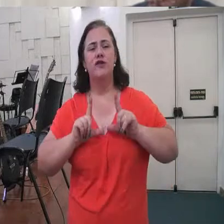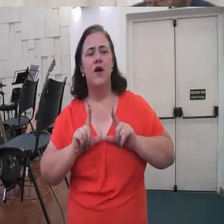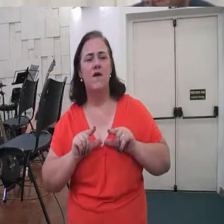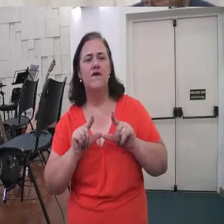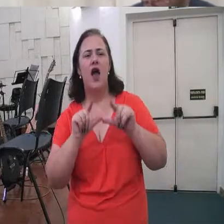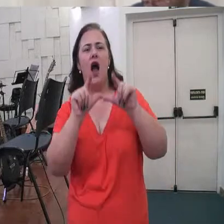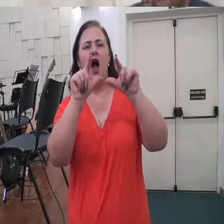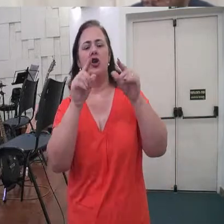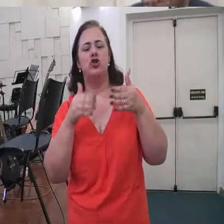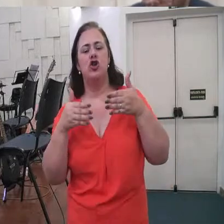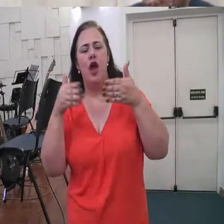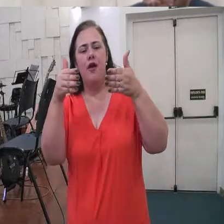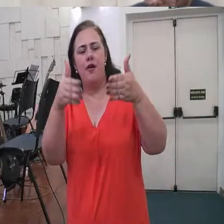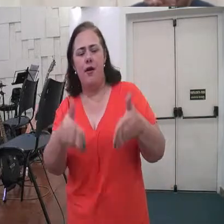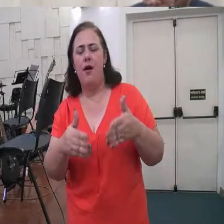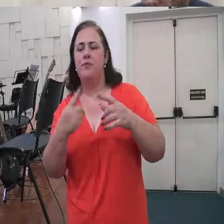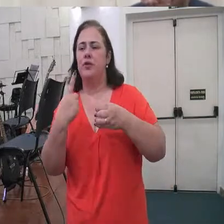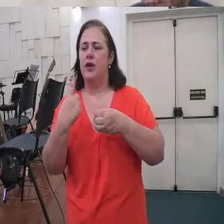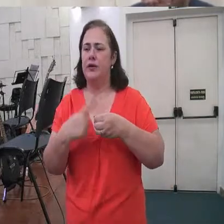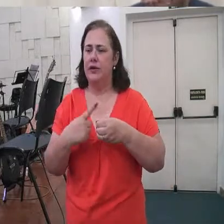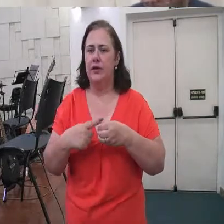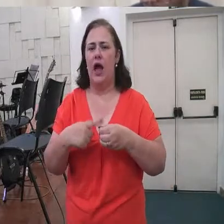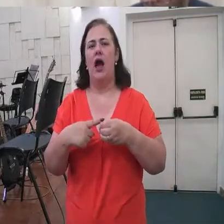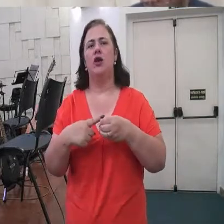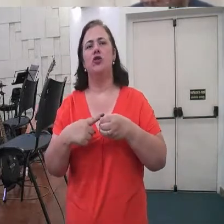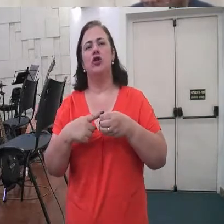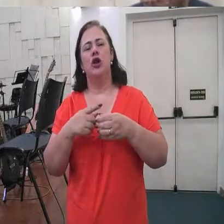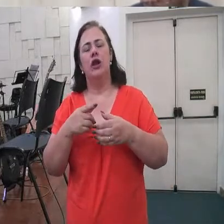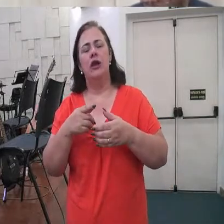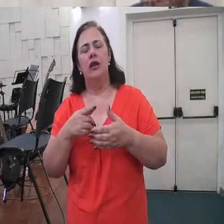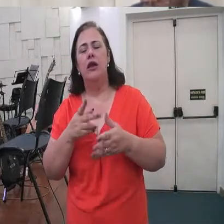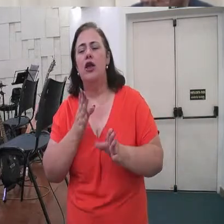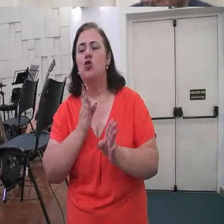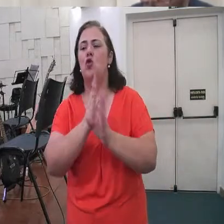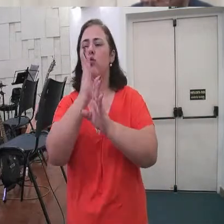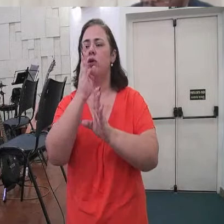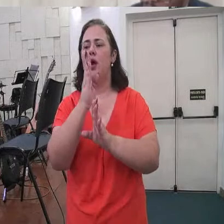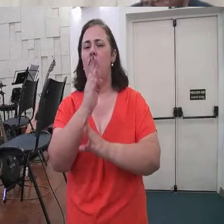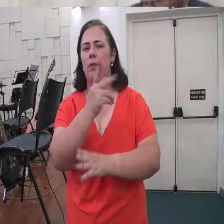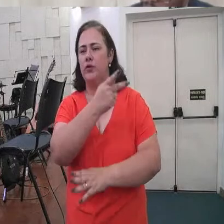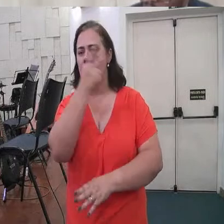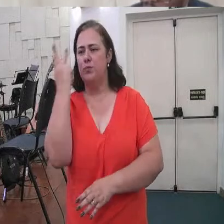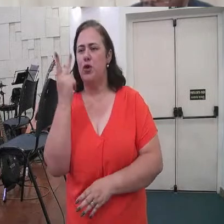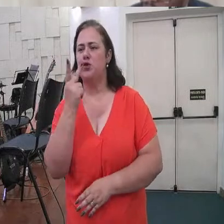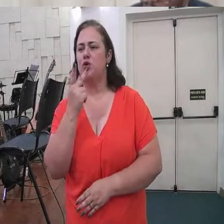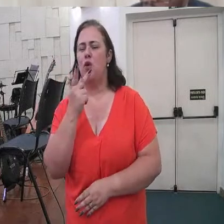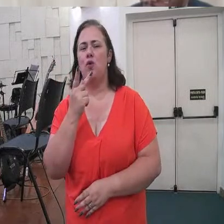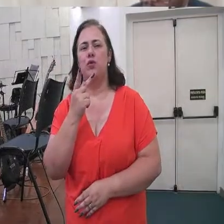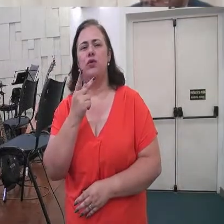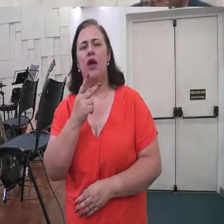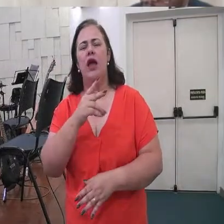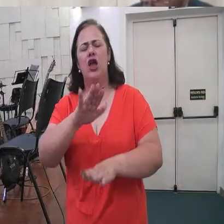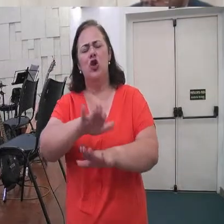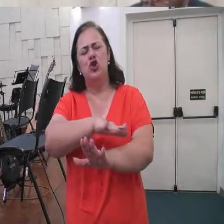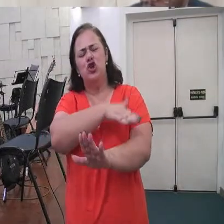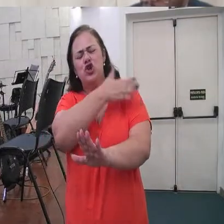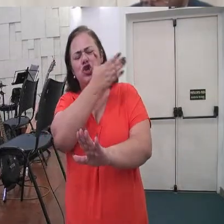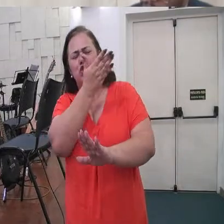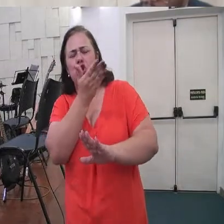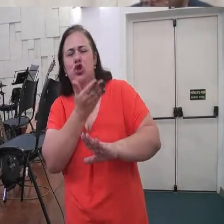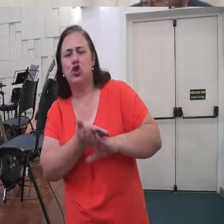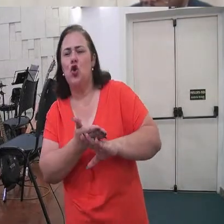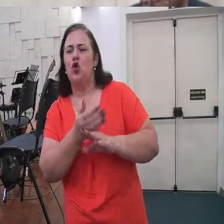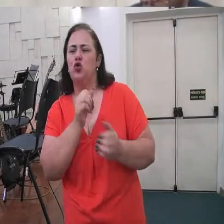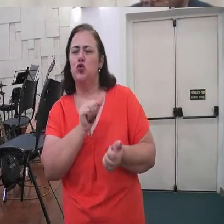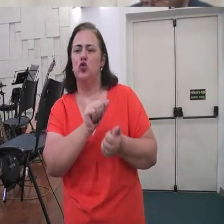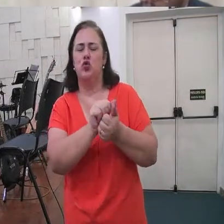Ptolemaida, onde saudamos os irmãos, passando um dia com eles. No dia seguinte,